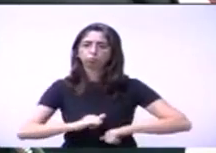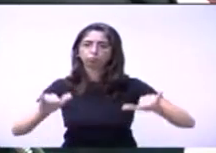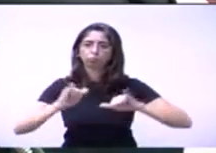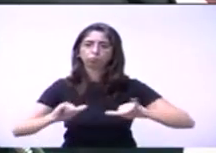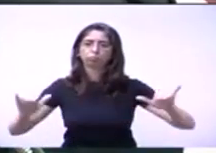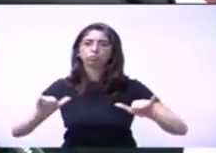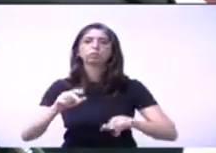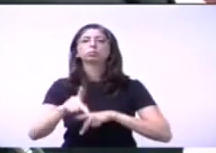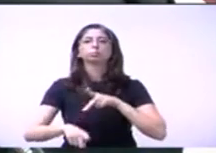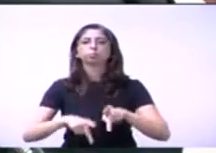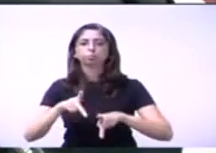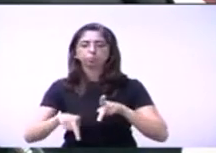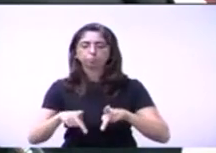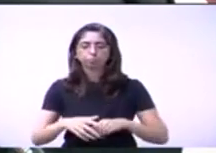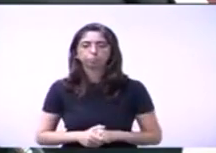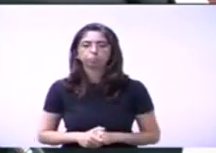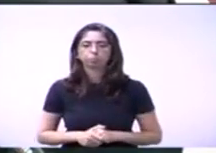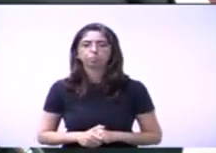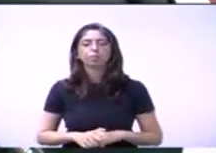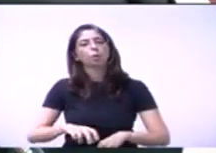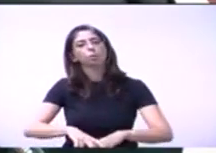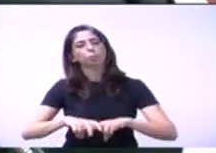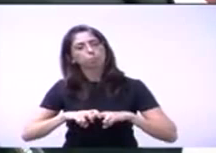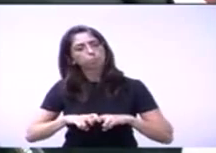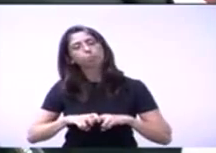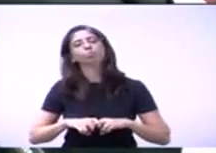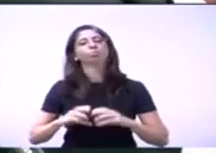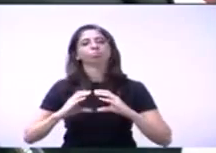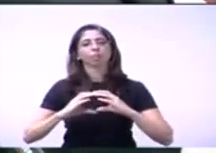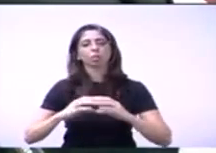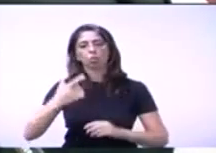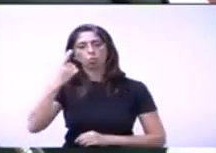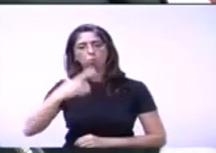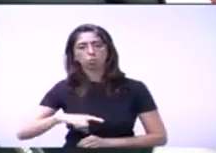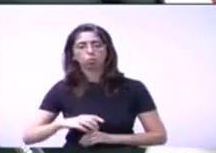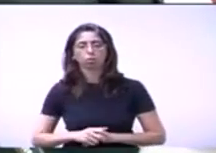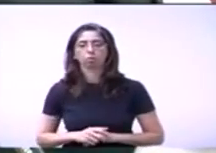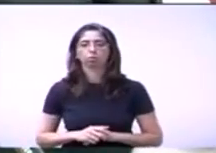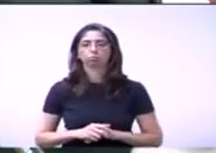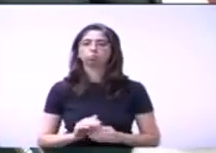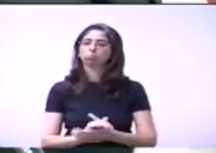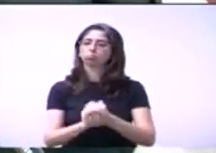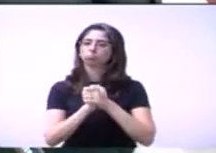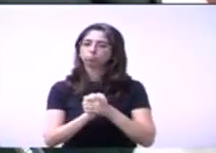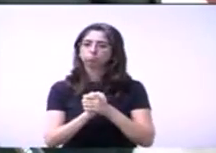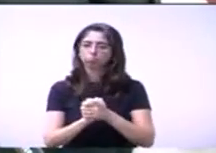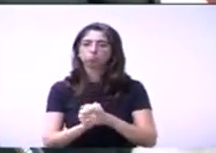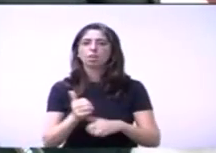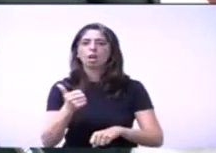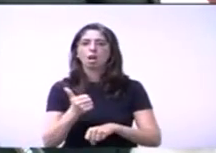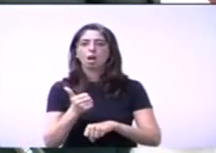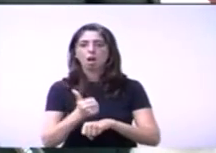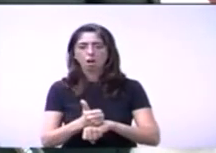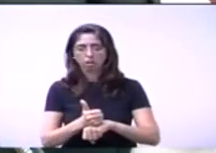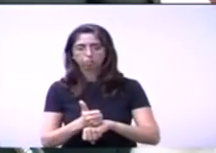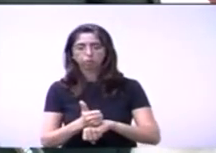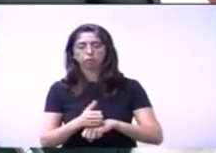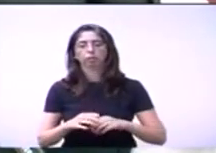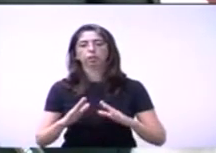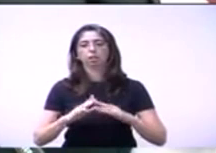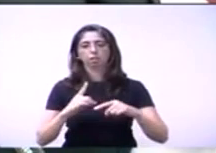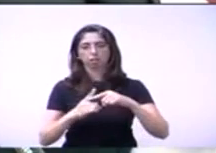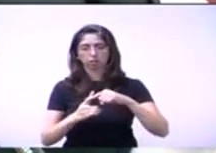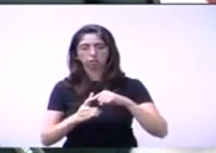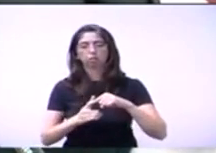fazer esta singela homenagem à Igreja Batista Central de Paulínia, bem como o Instituto Lázaro